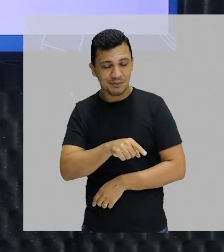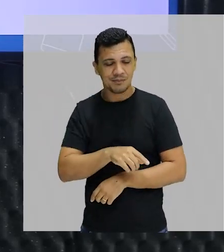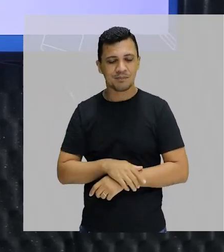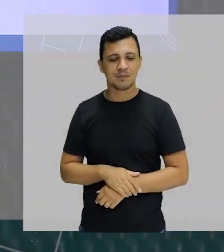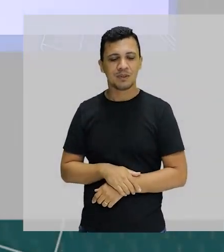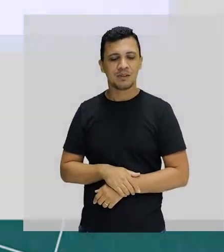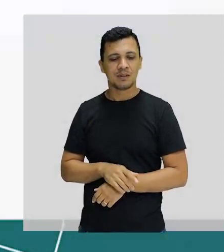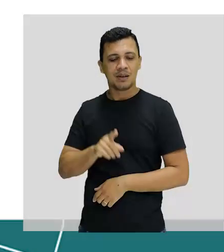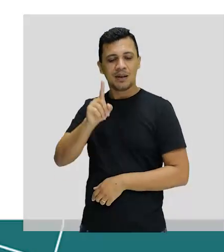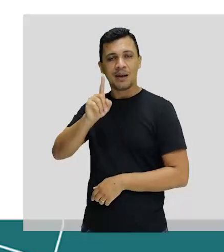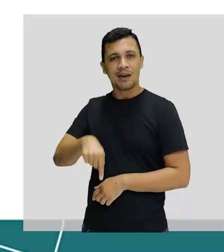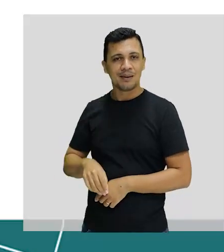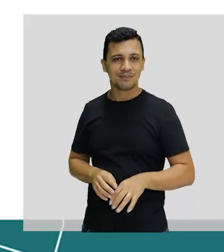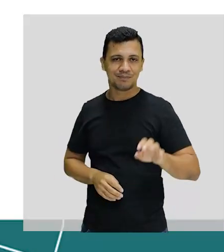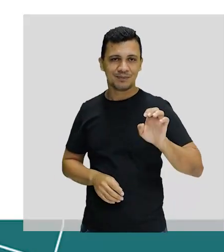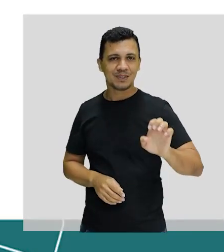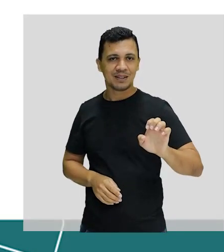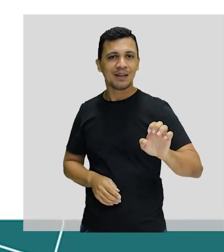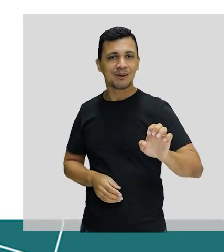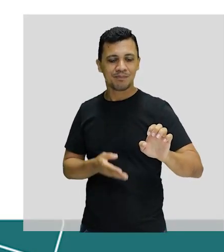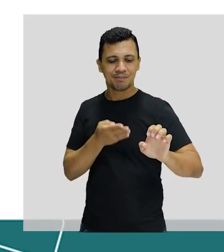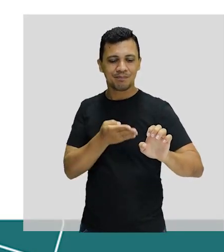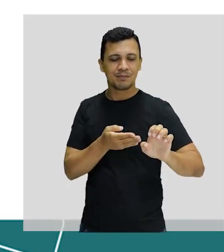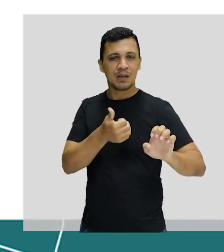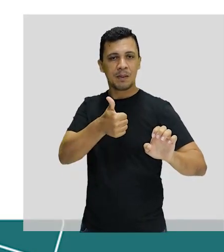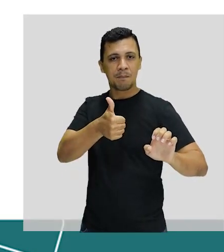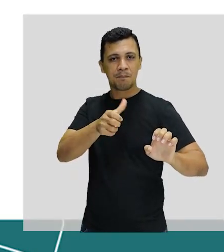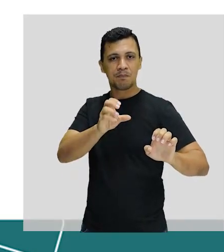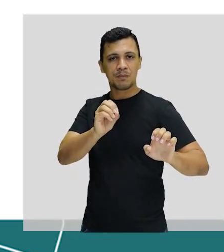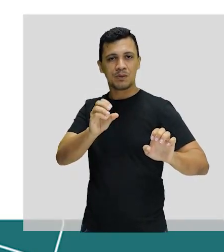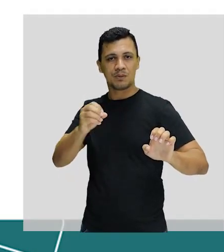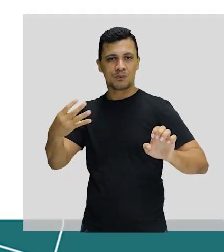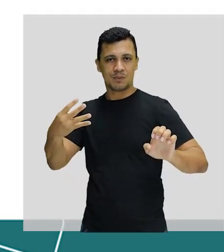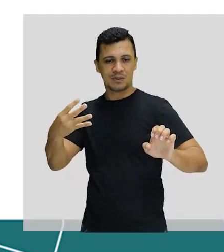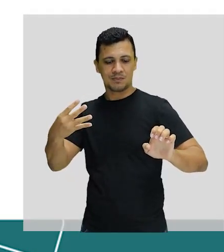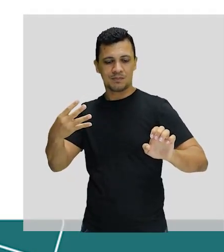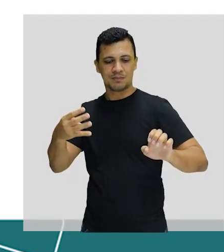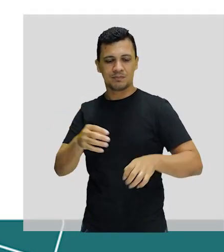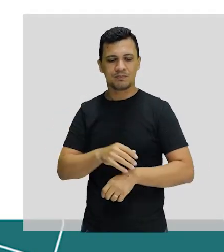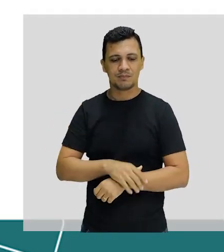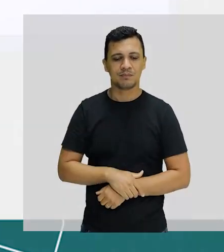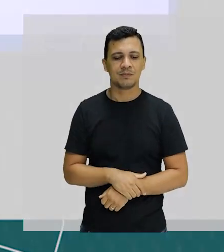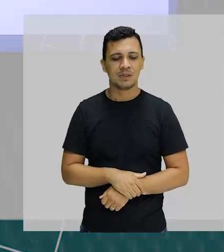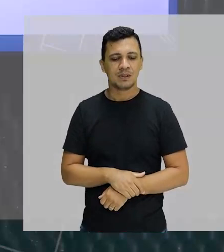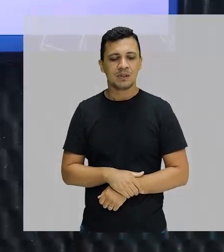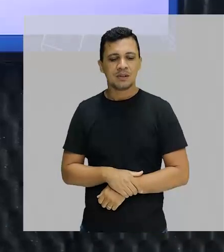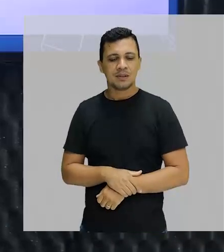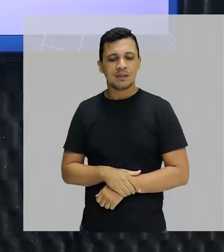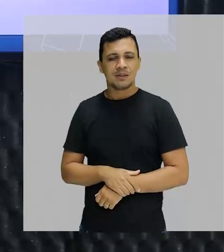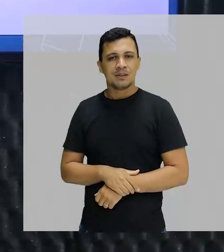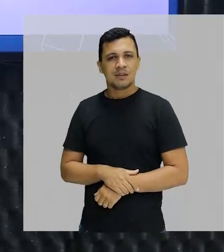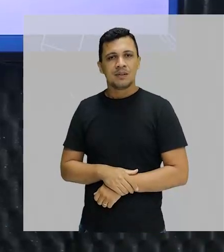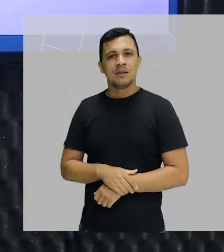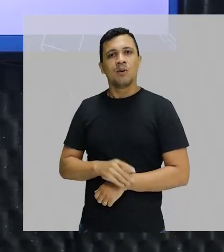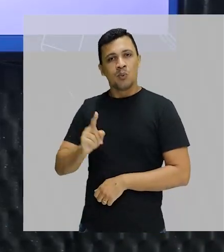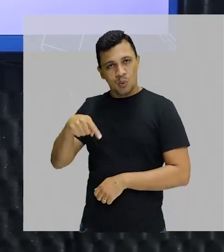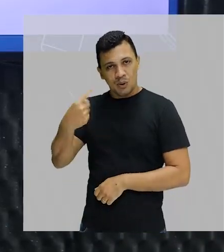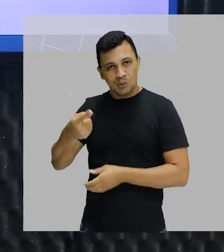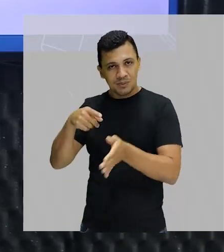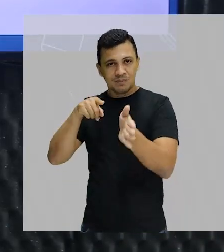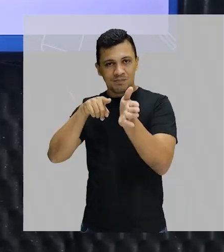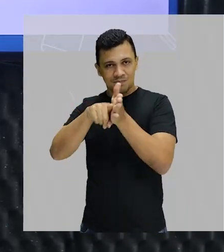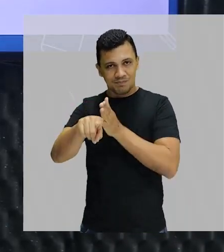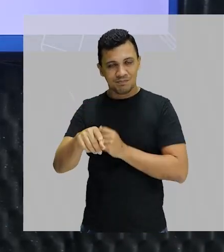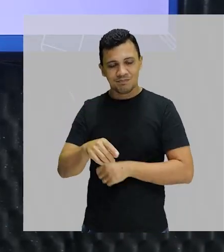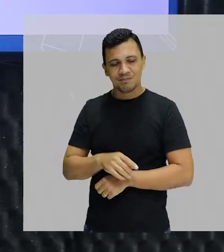gabarito. E ele está aqui representado na nossa letra E, 1024. Vamos passar para mais uma questão, tá